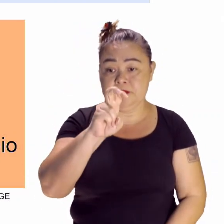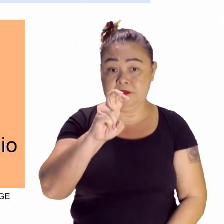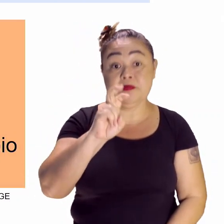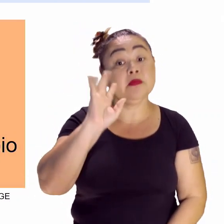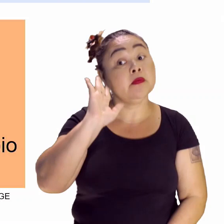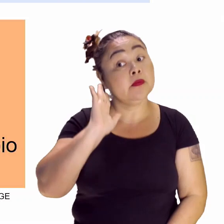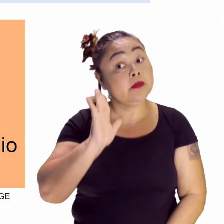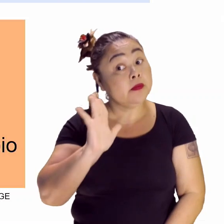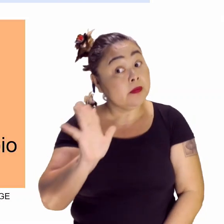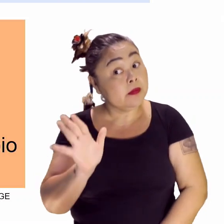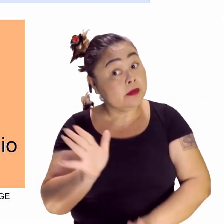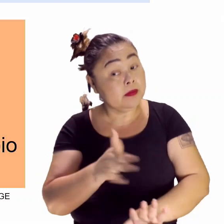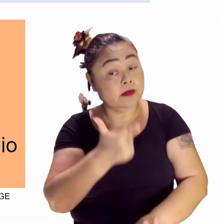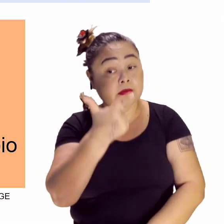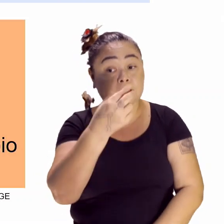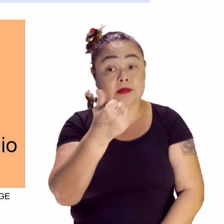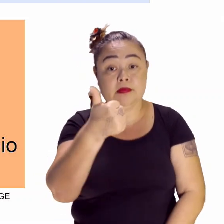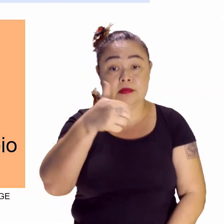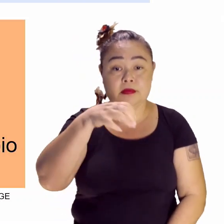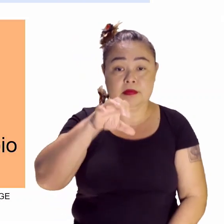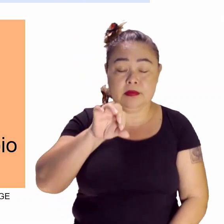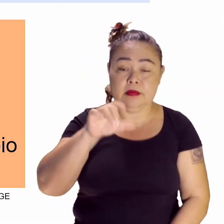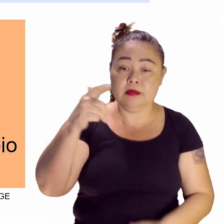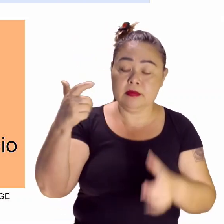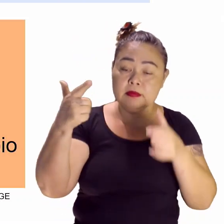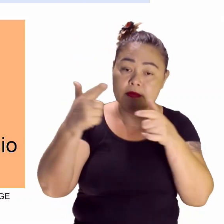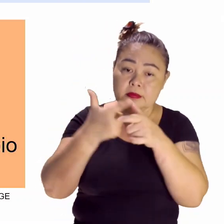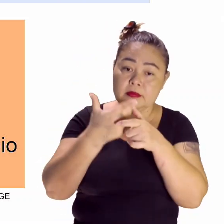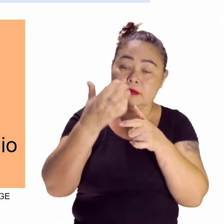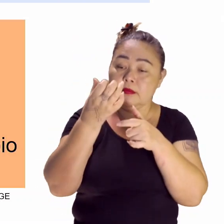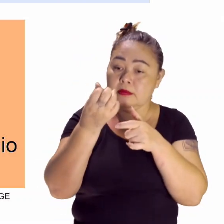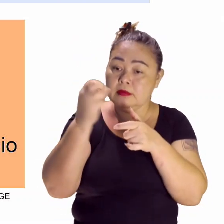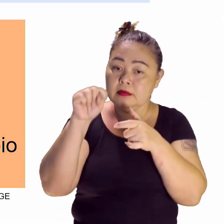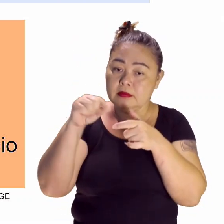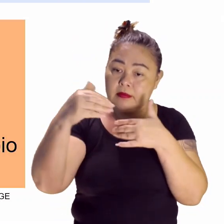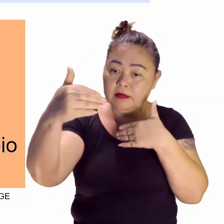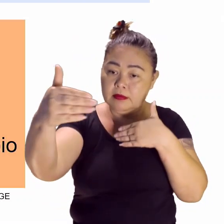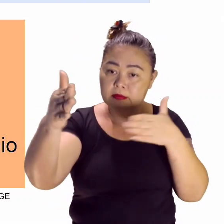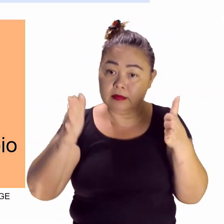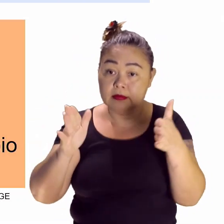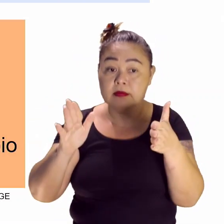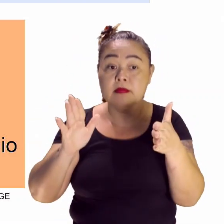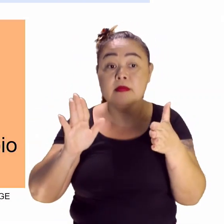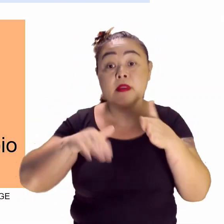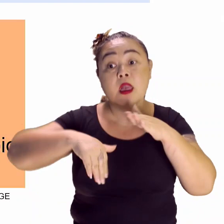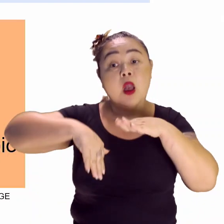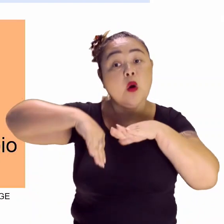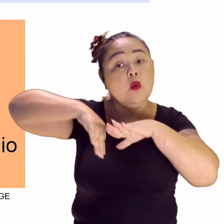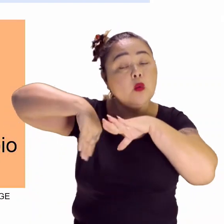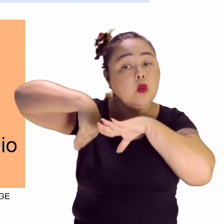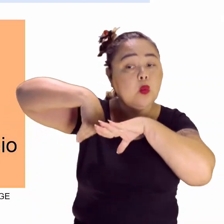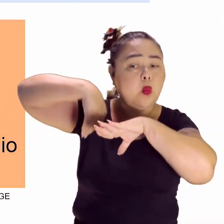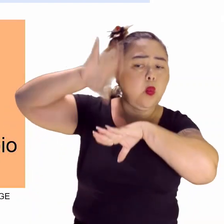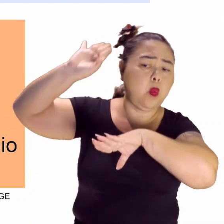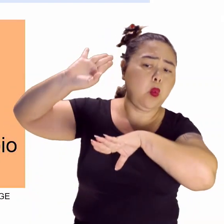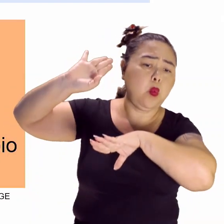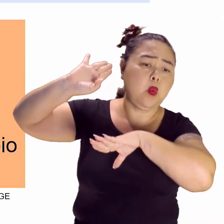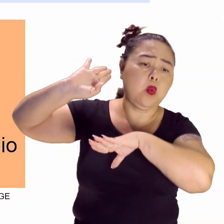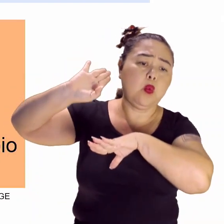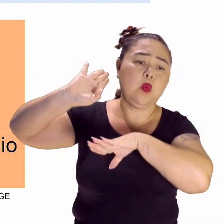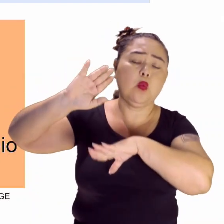os hectares agora diminuiu para 61 mil beleza como a produção aí para o São Jorge ó